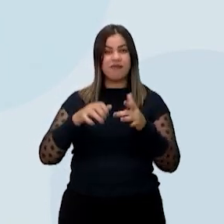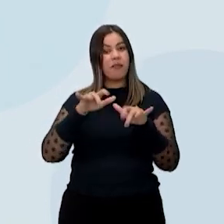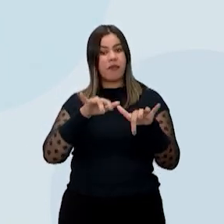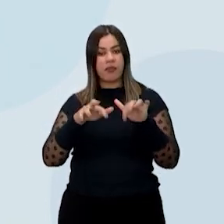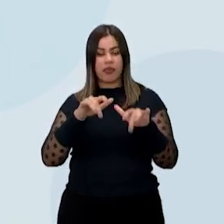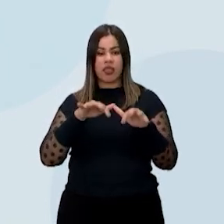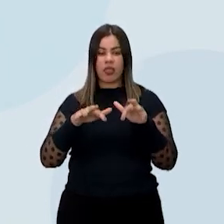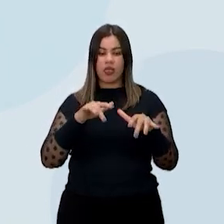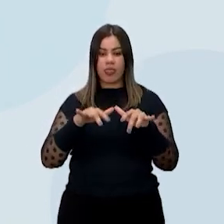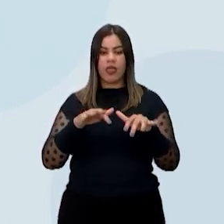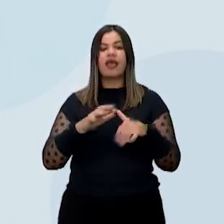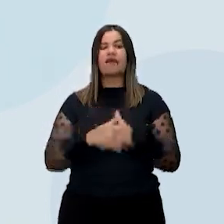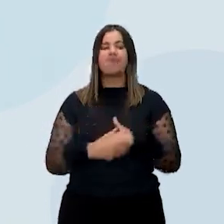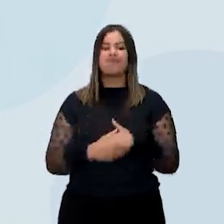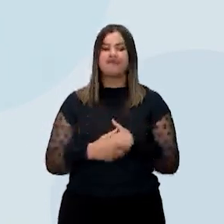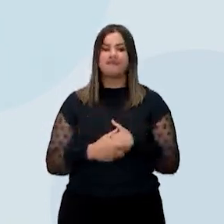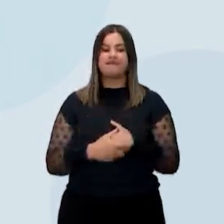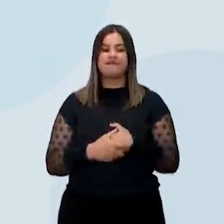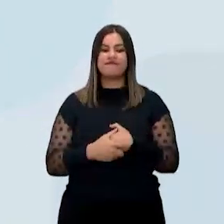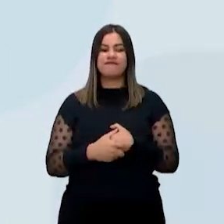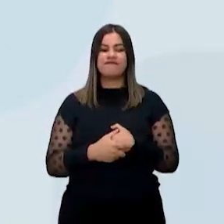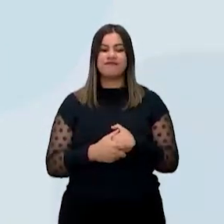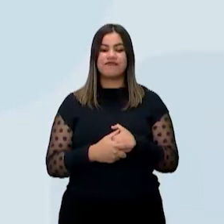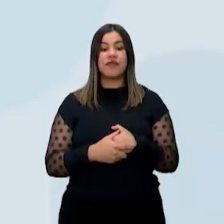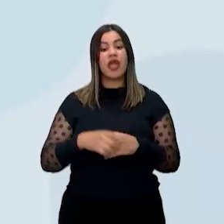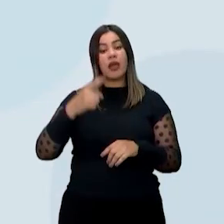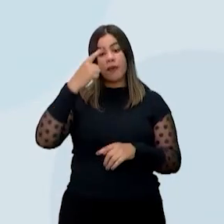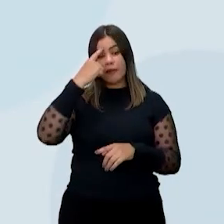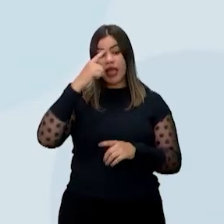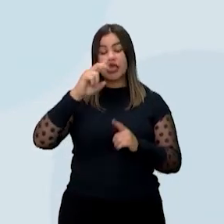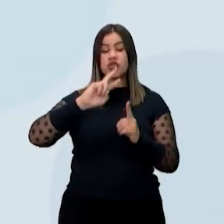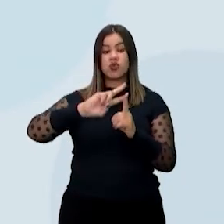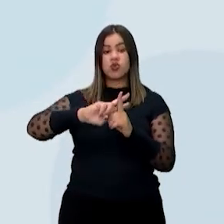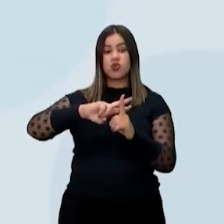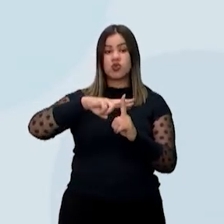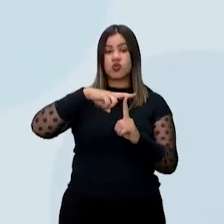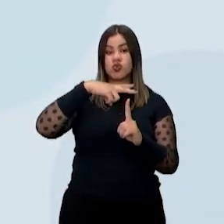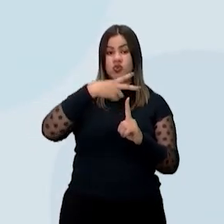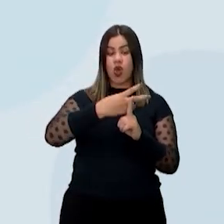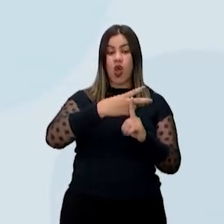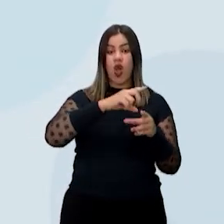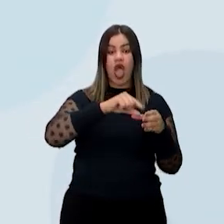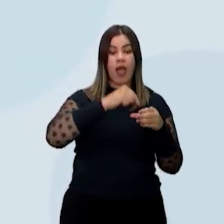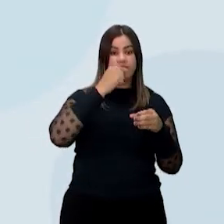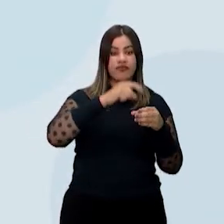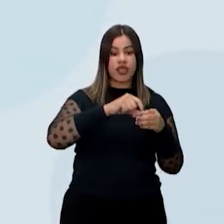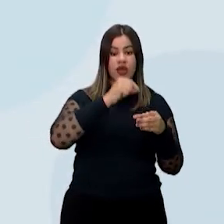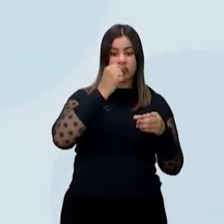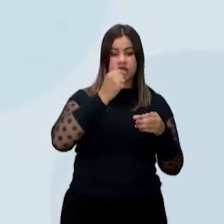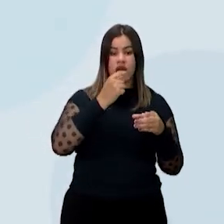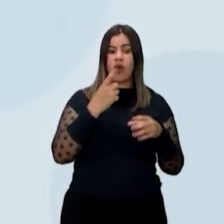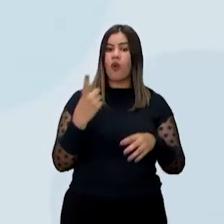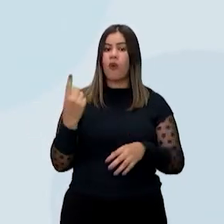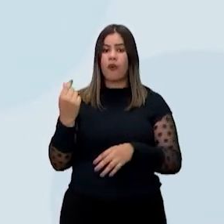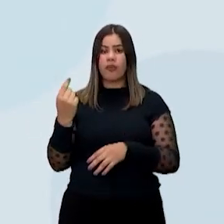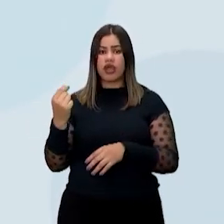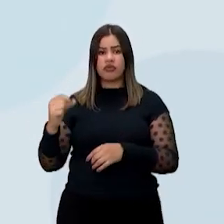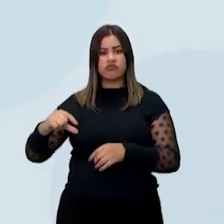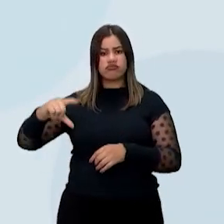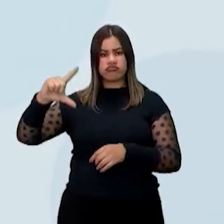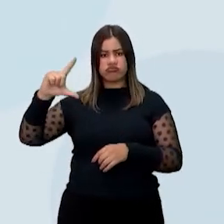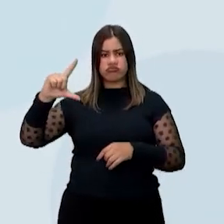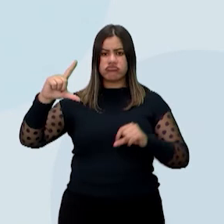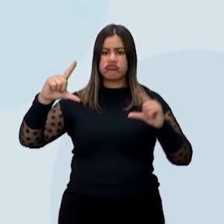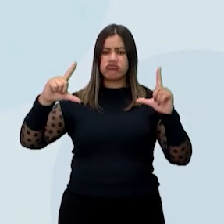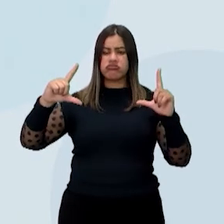exercício de escrever. Tá assim, ó. Se dobrarmos a quantidade de salgadinhos, o preço também dobra?